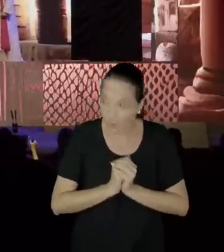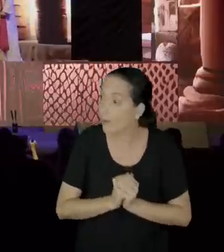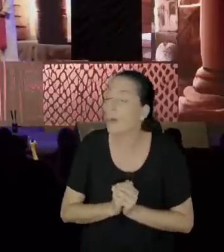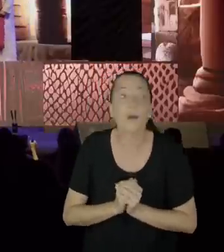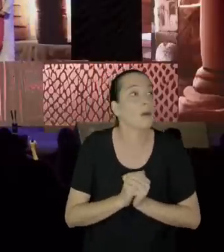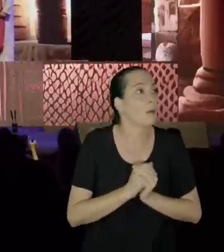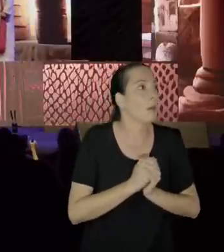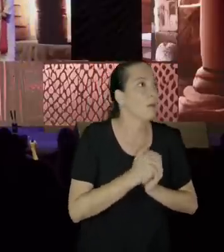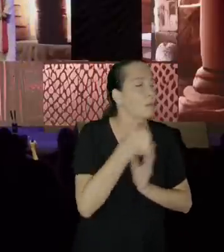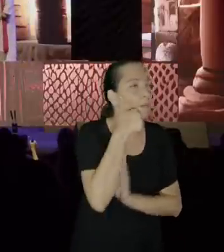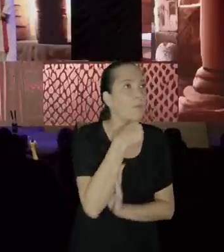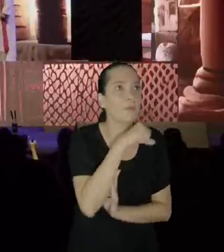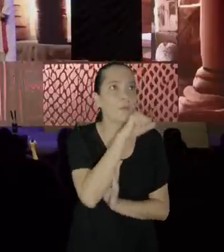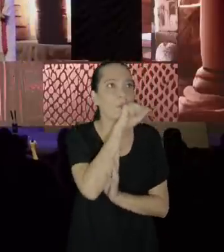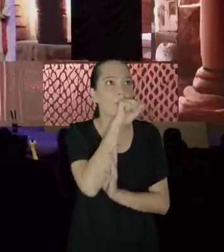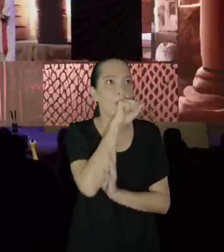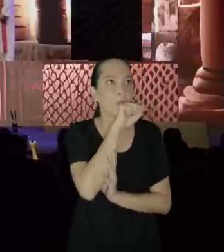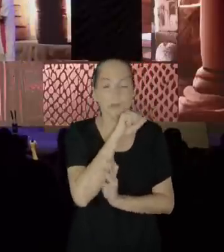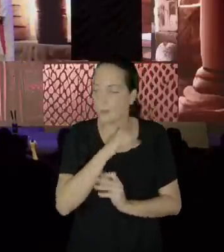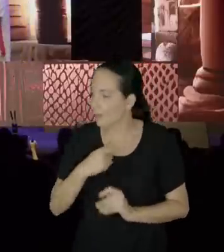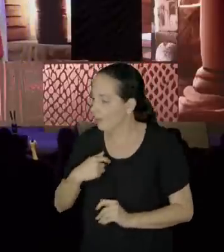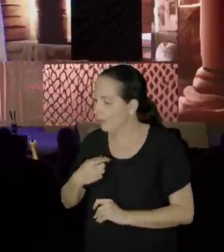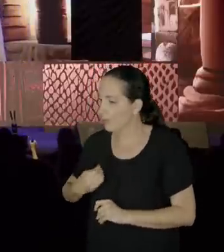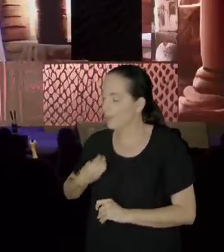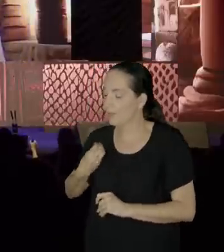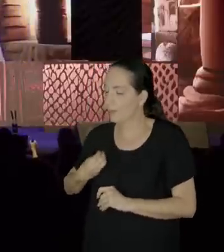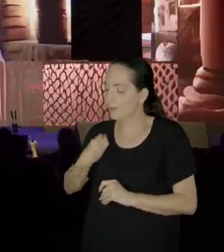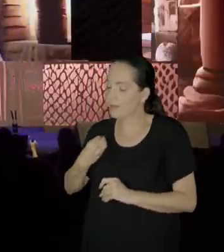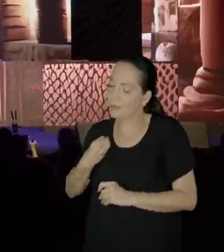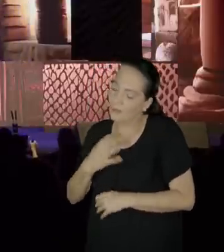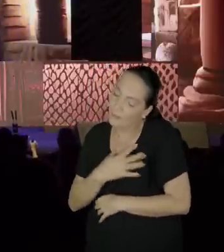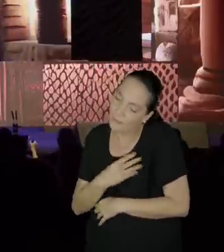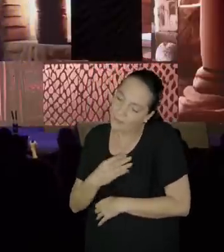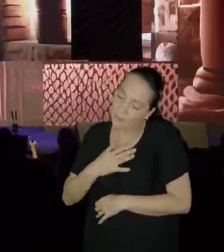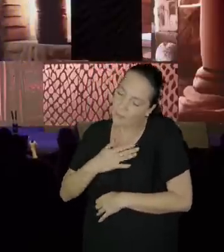Mãe, estou aqui, filho.